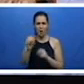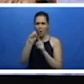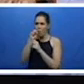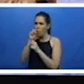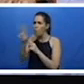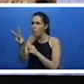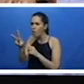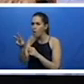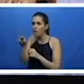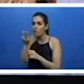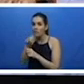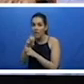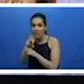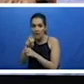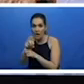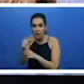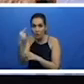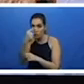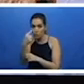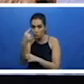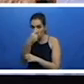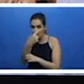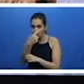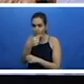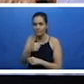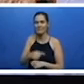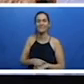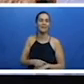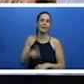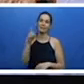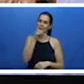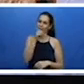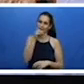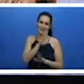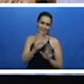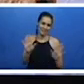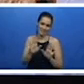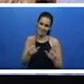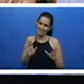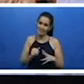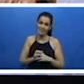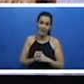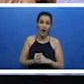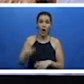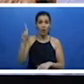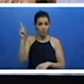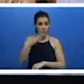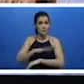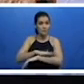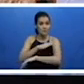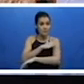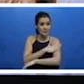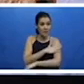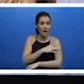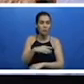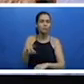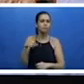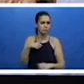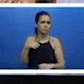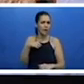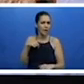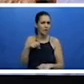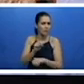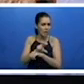das pessoas. Bom, isso é mentira. Nós temos aqui nessa figura um sapo com uma glândula de veneno no seu